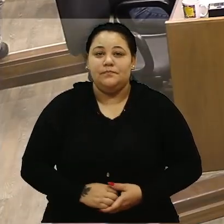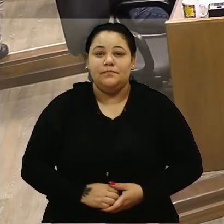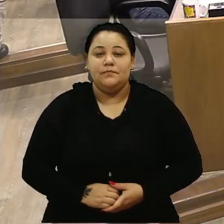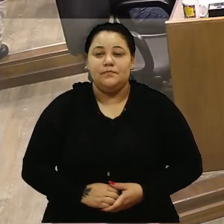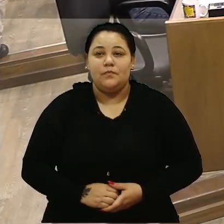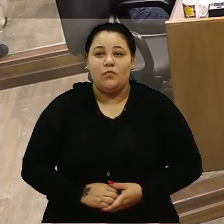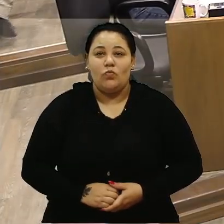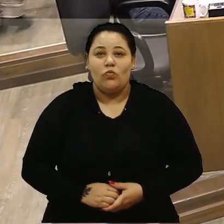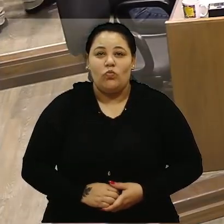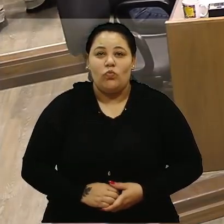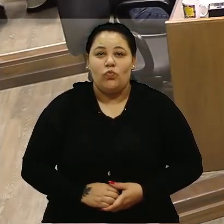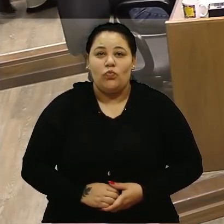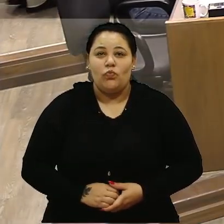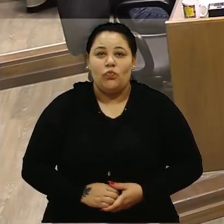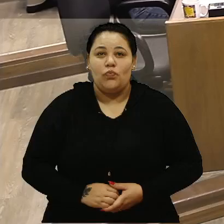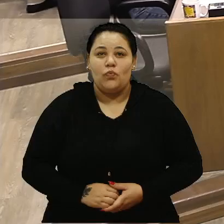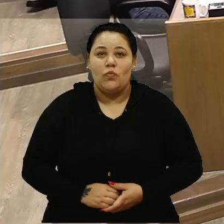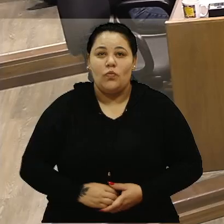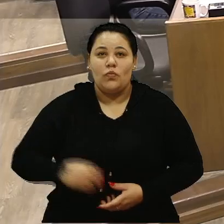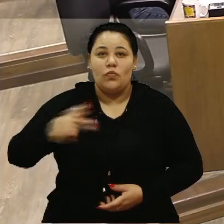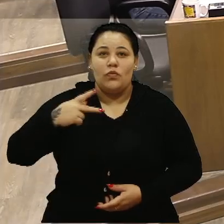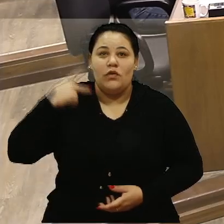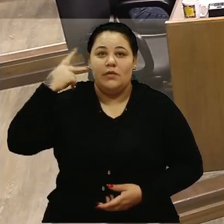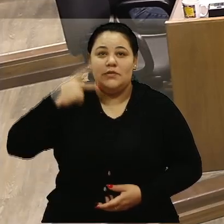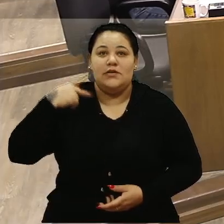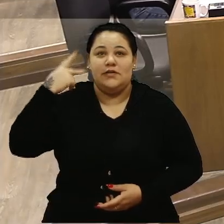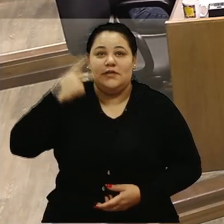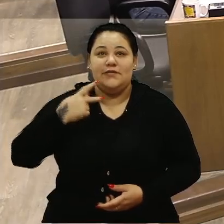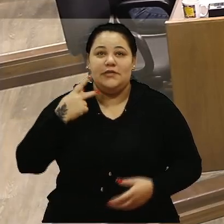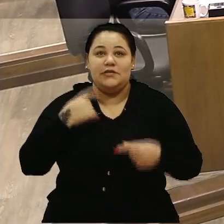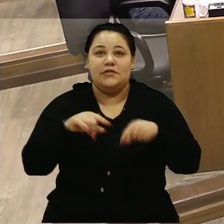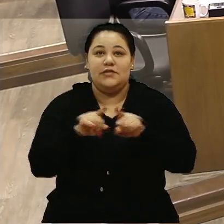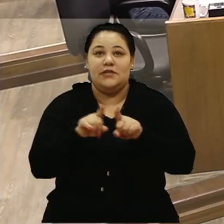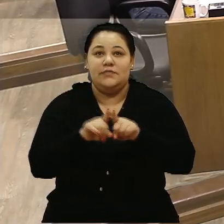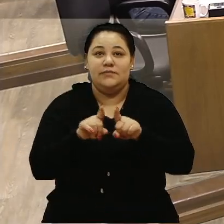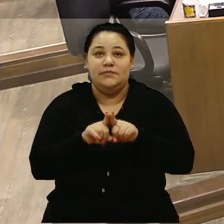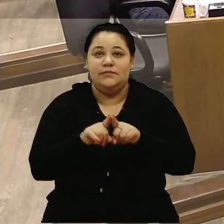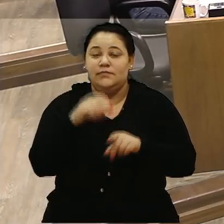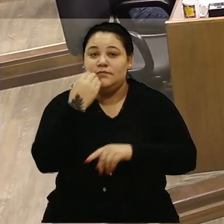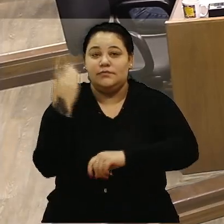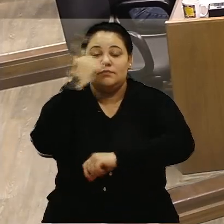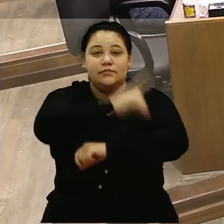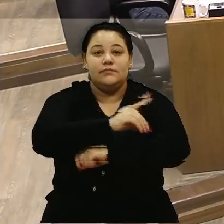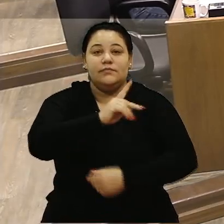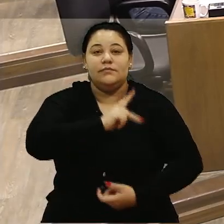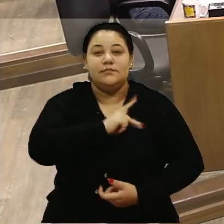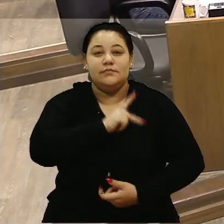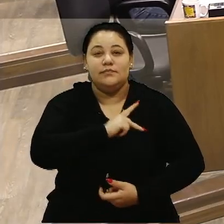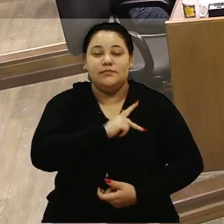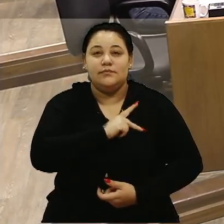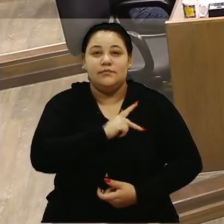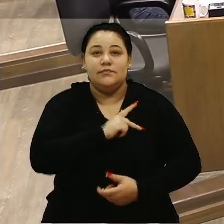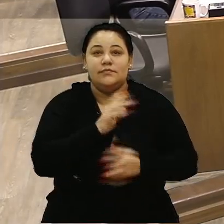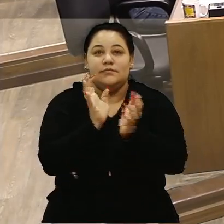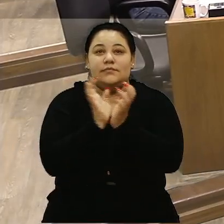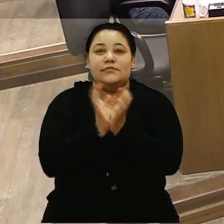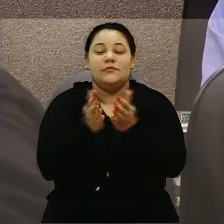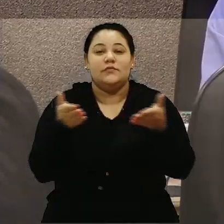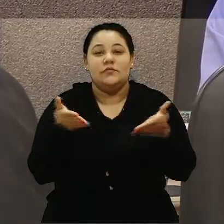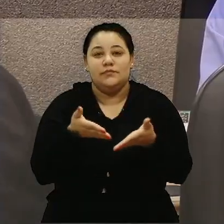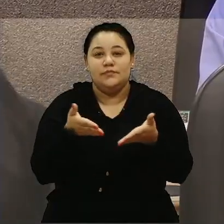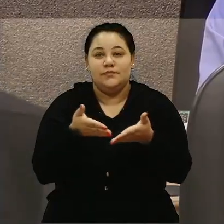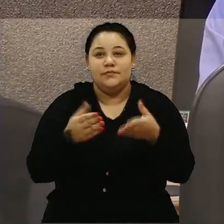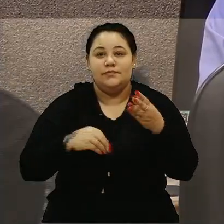Com a palavra, vereador Daniel Santos. Bom dia, presidente, colegas. Hoje o meu voto de pesar vai